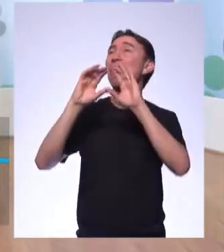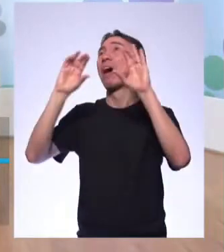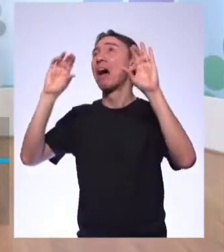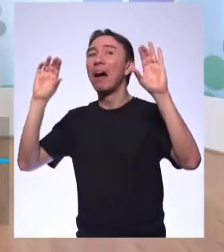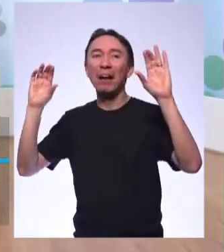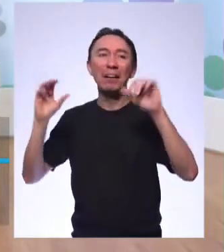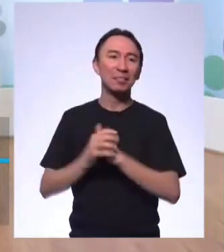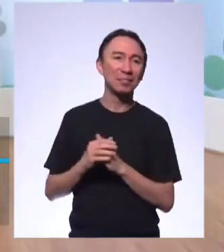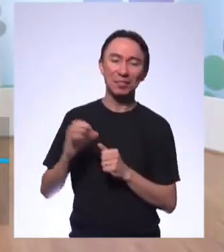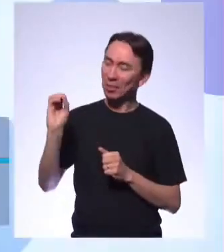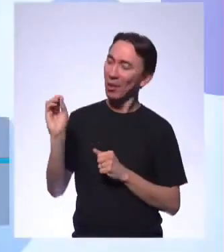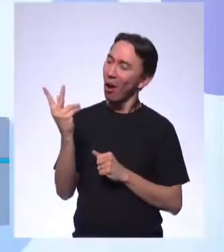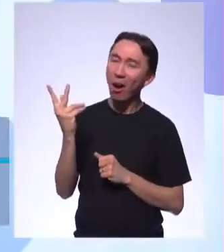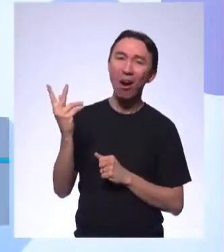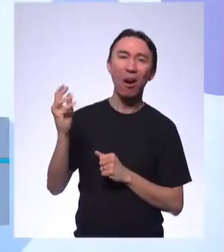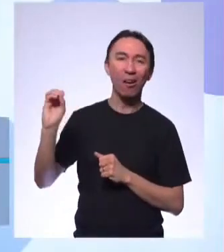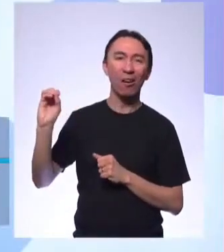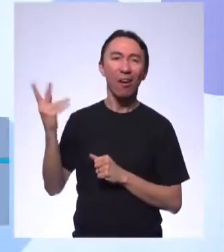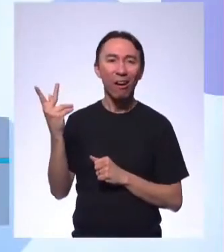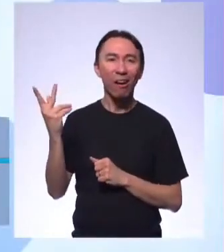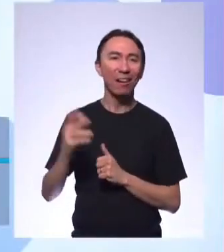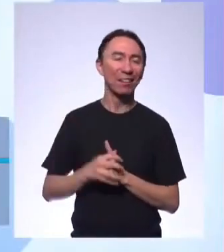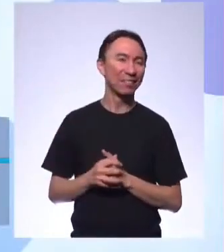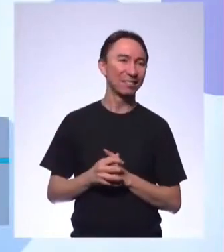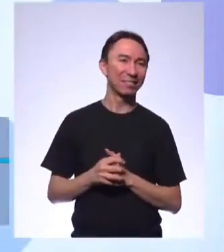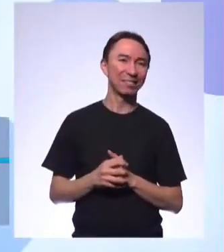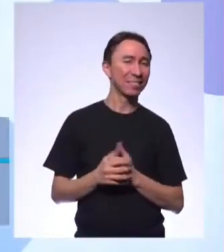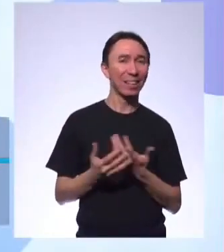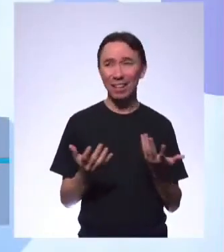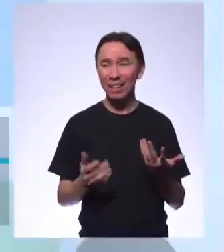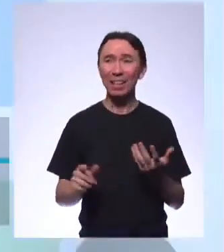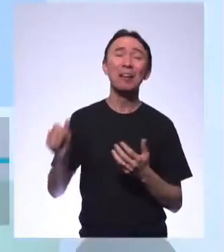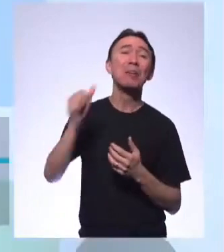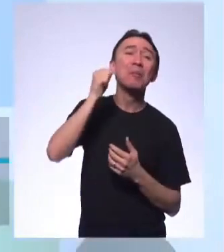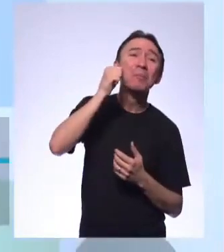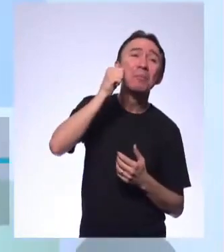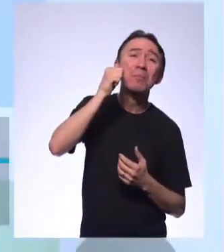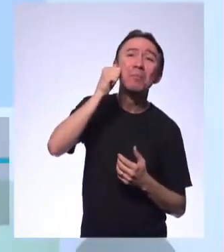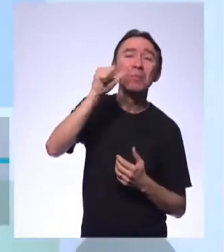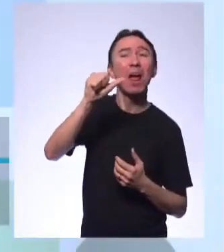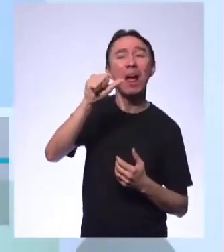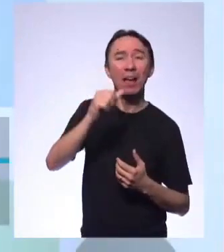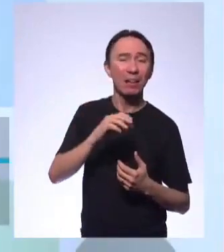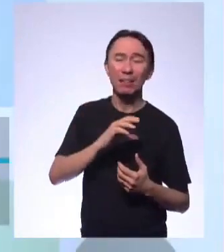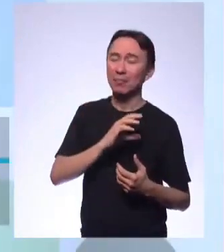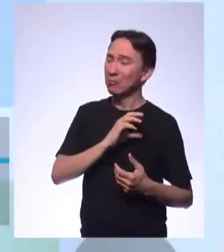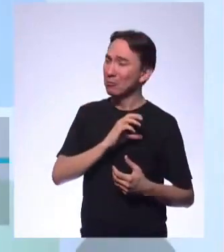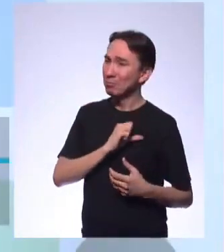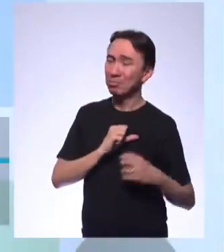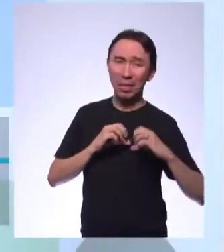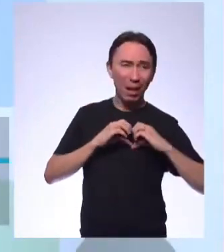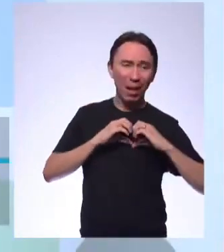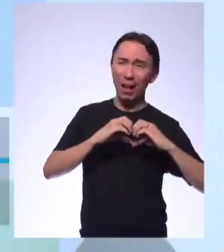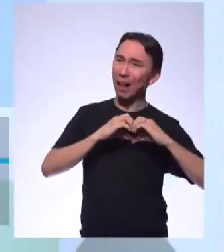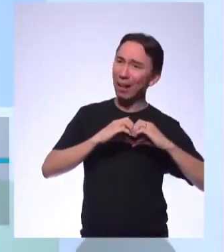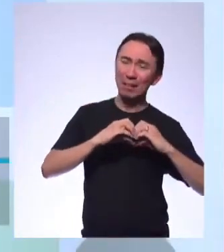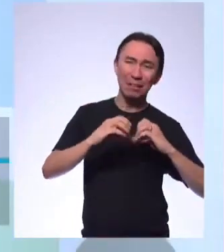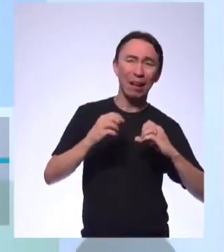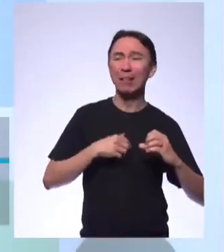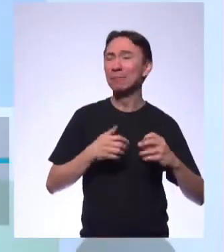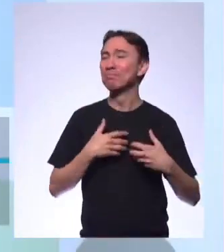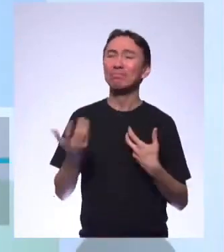tá redenunciando a idade, mas Gente, vamos e lá. não tem relação nenhuma também. Ele tá amando, a mulher tá se Sim. acabando aí pela mulher. Então, é uma mulher que era amada, que